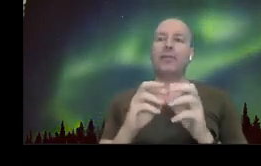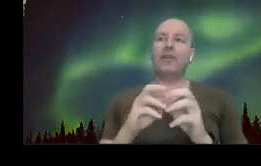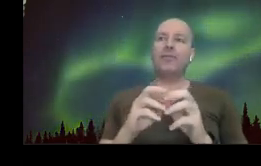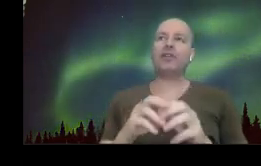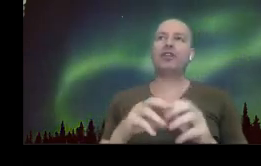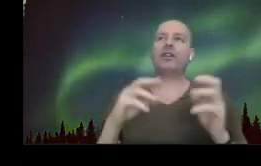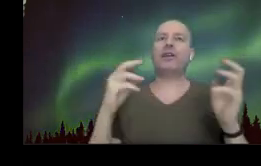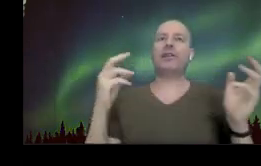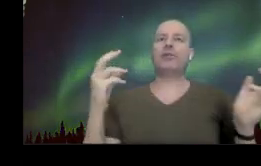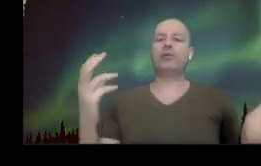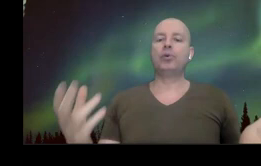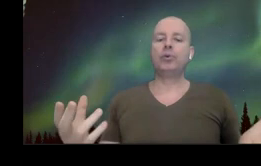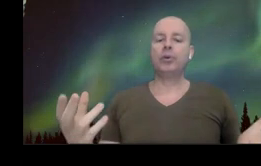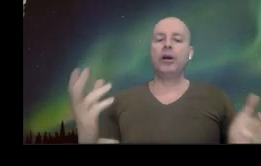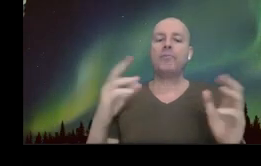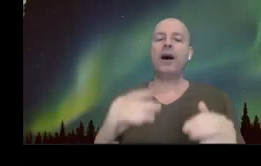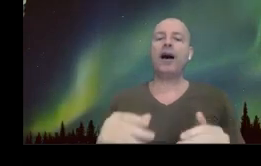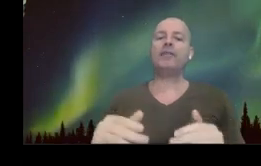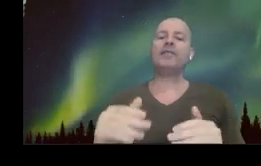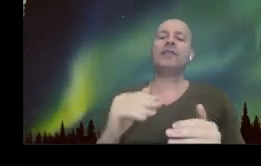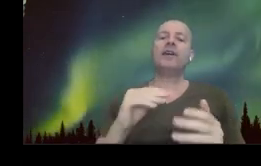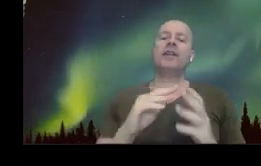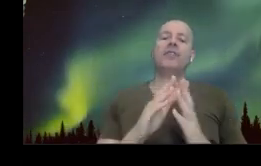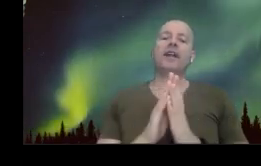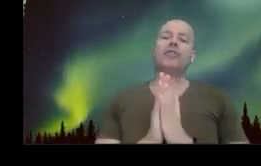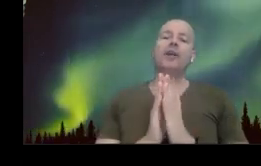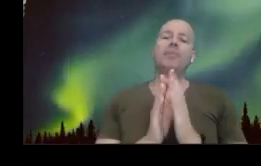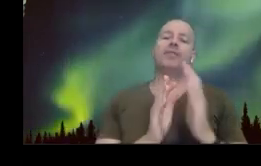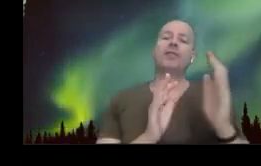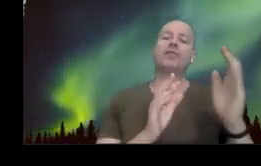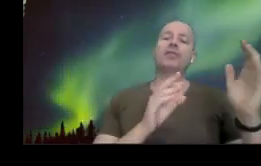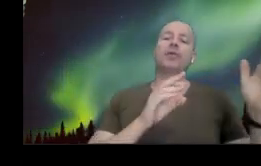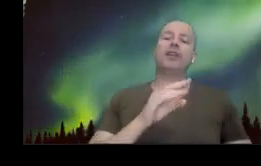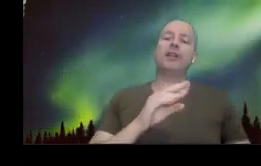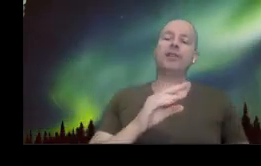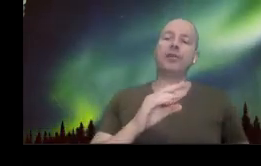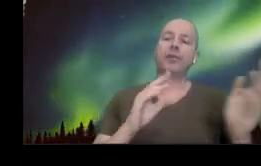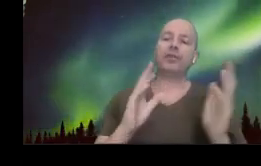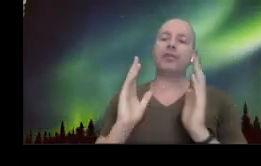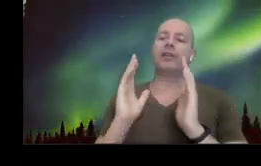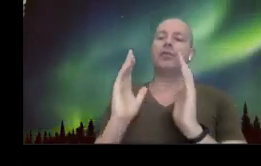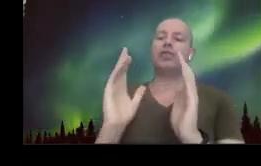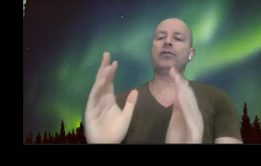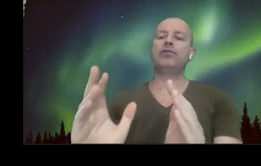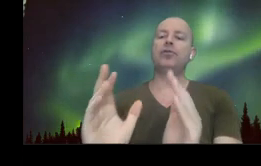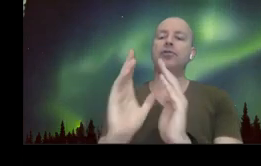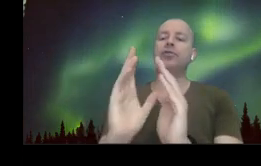você imagina que está indo em tudo, mas, na verdade, você está preservando 95% e dando chance de uso